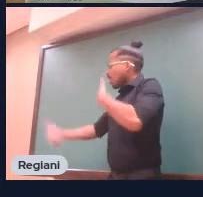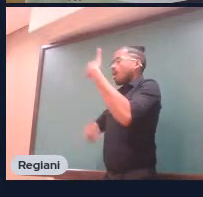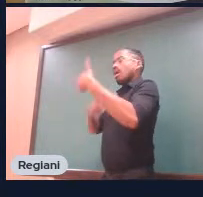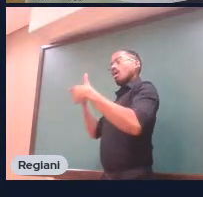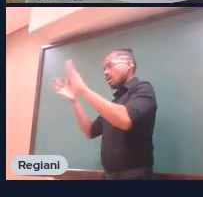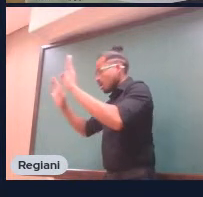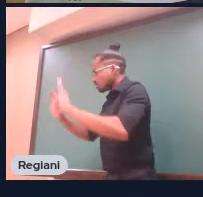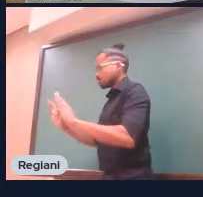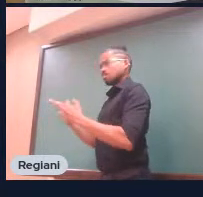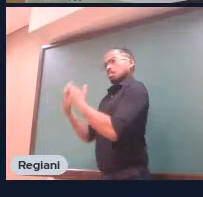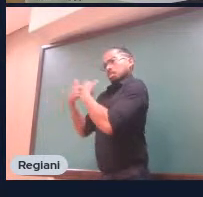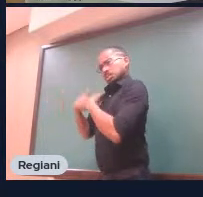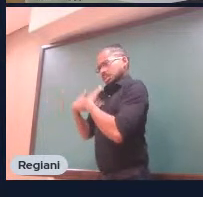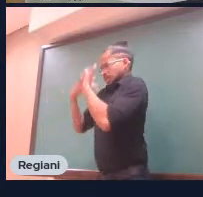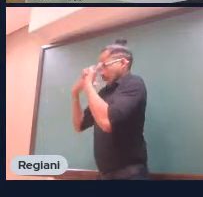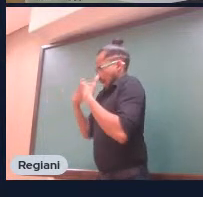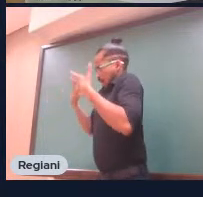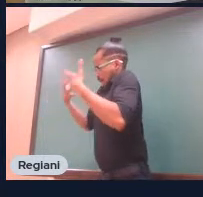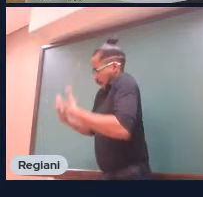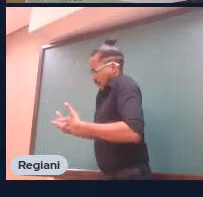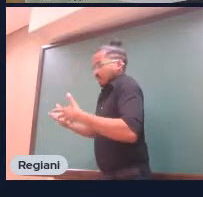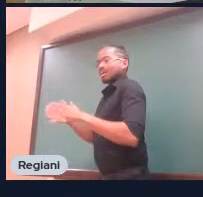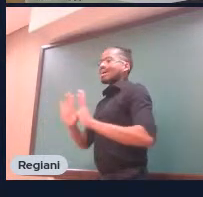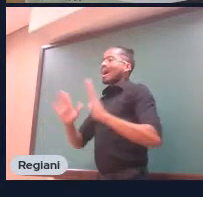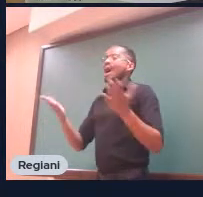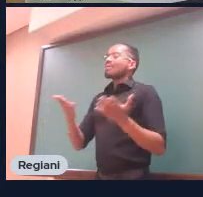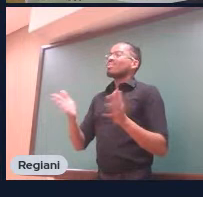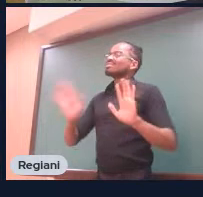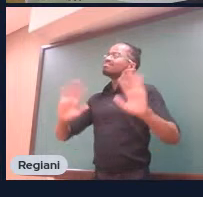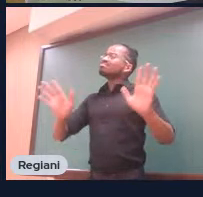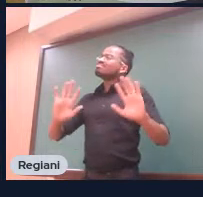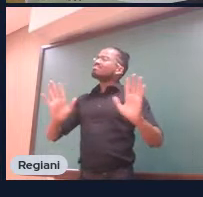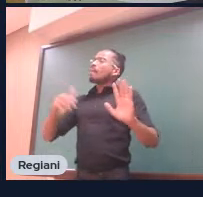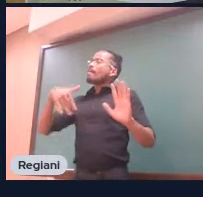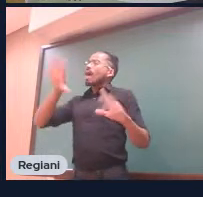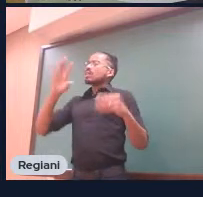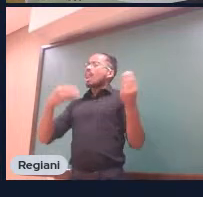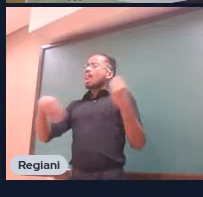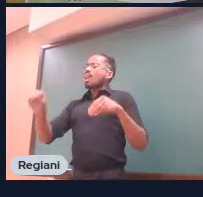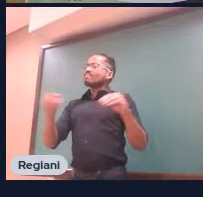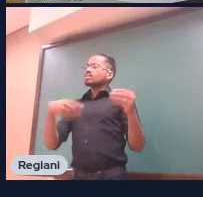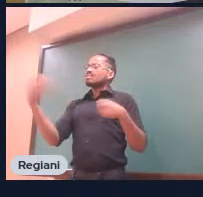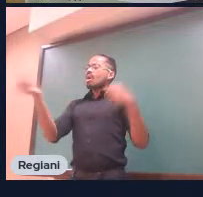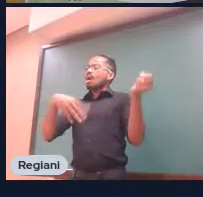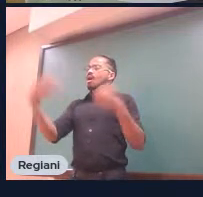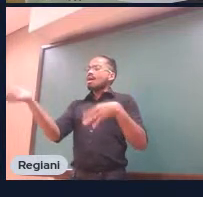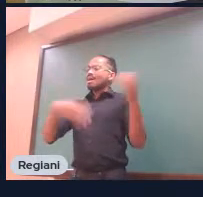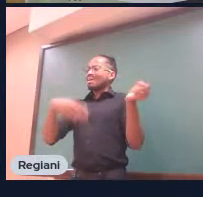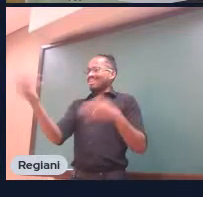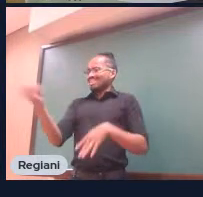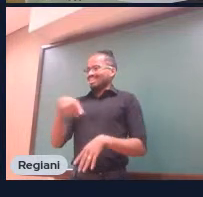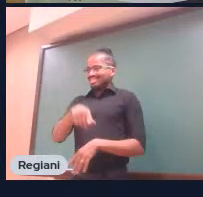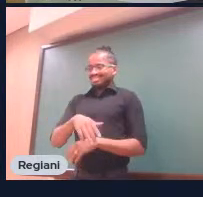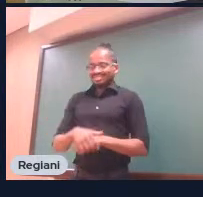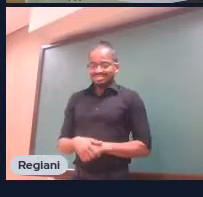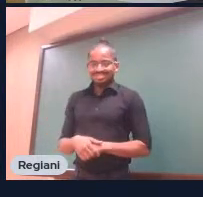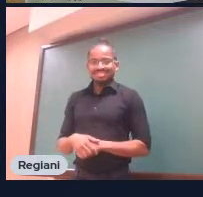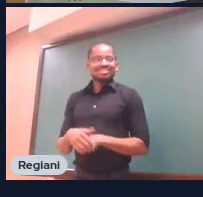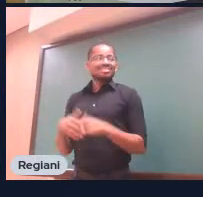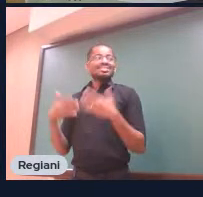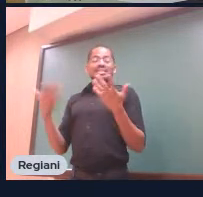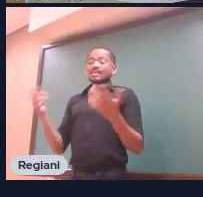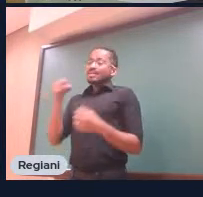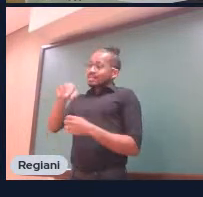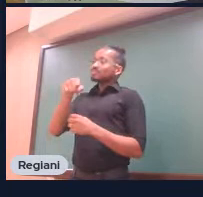e sério, para dicionários que contêm aí alguns fatores um pouco mais flexíveis, né? E